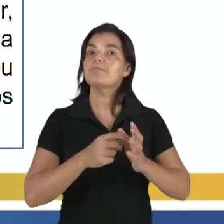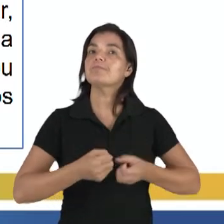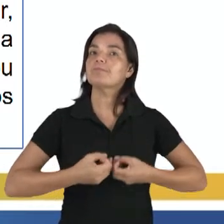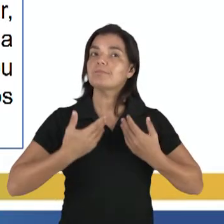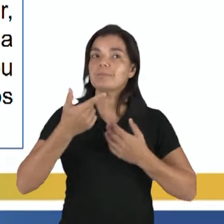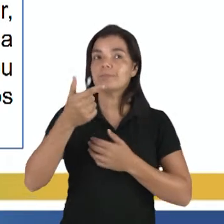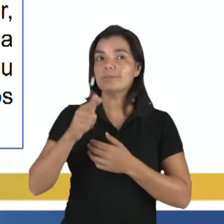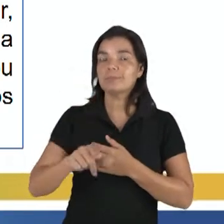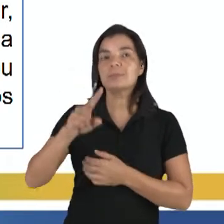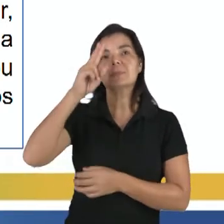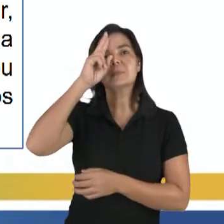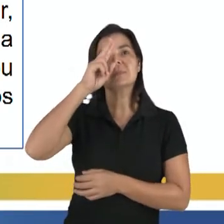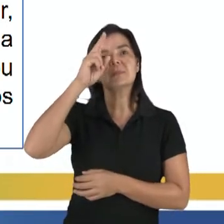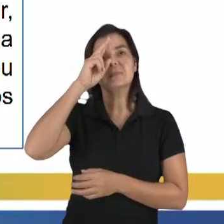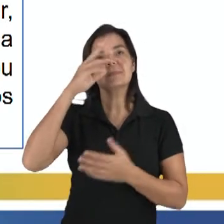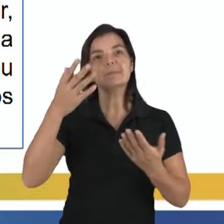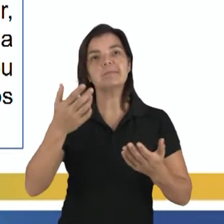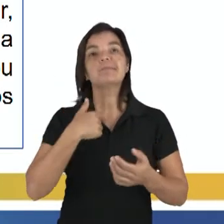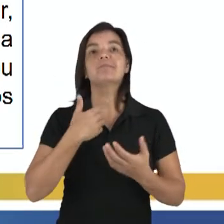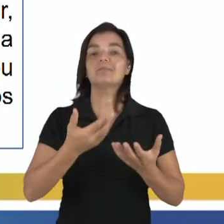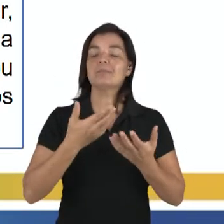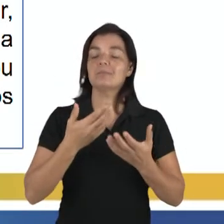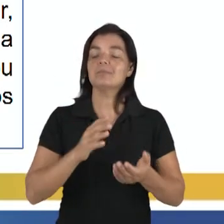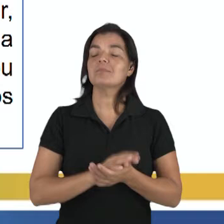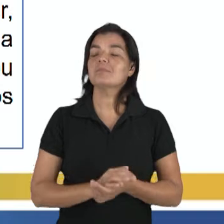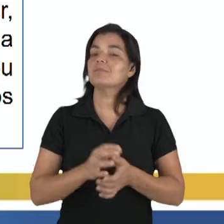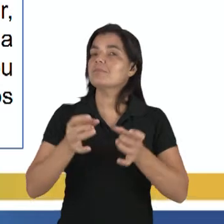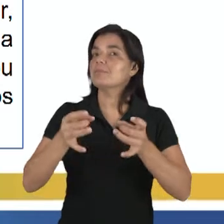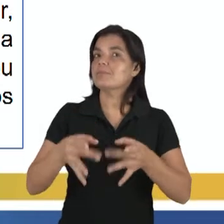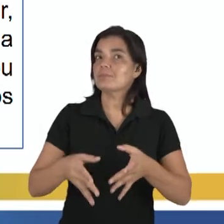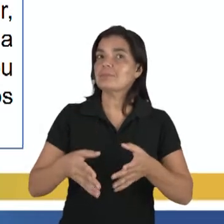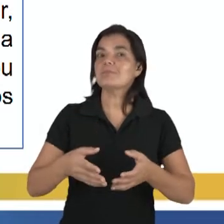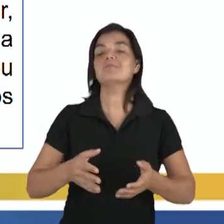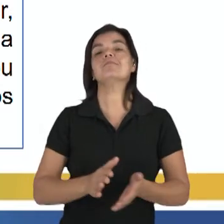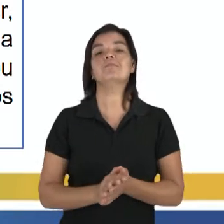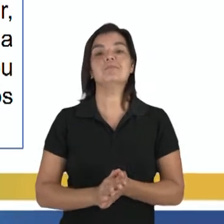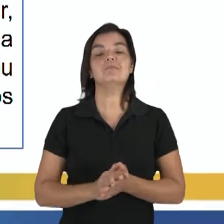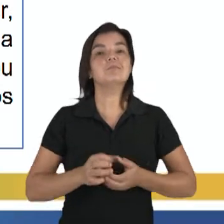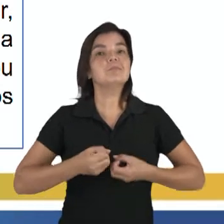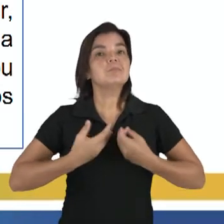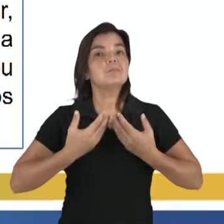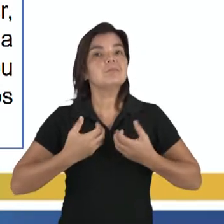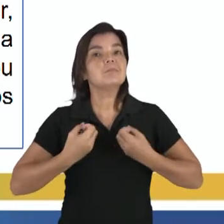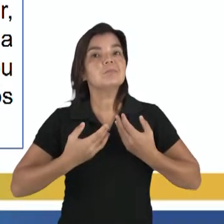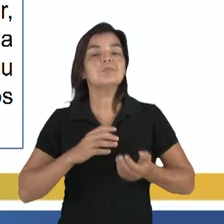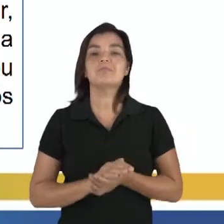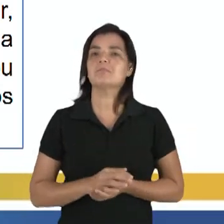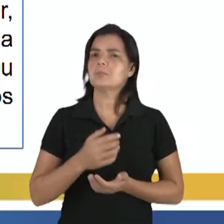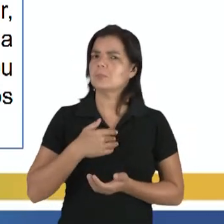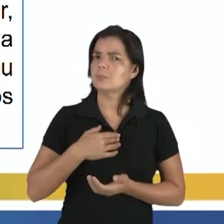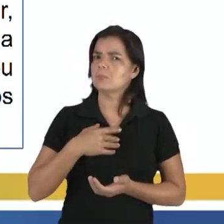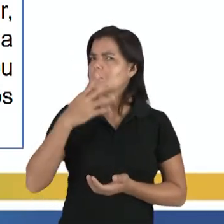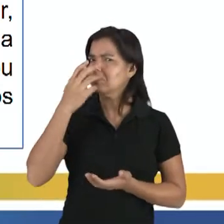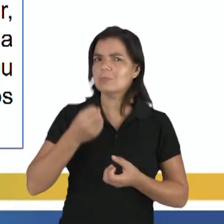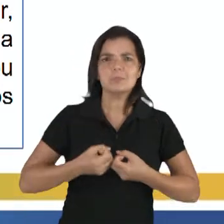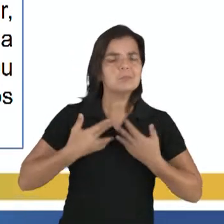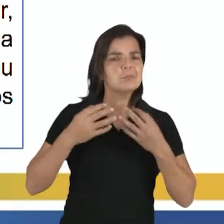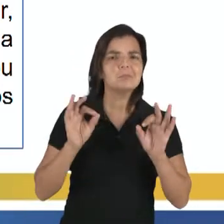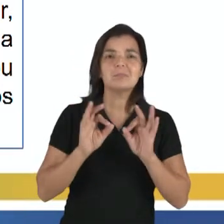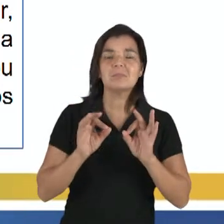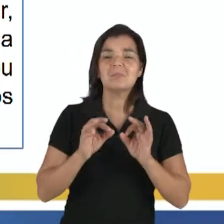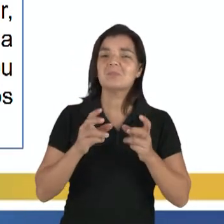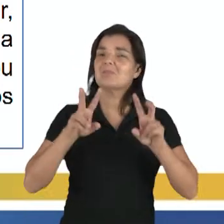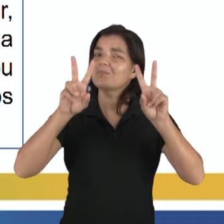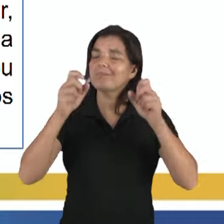se repete na lembrança. Assim eu quereria o meu último poema. Não sou poeta e estou sem